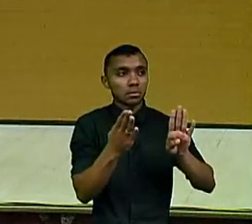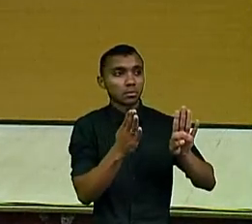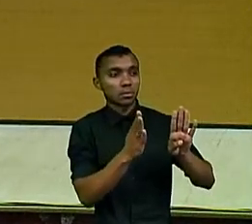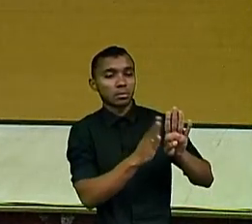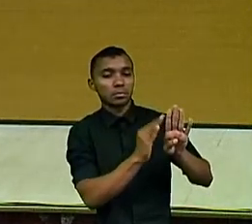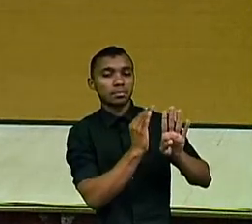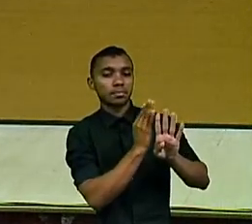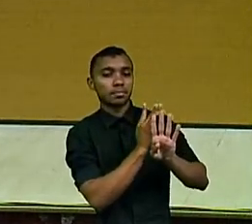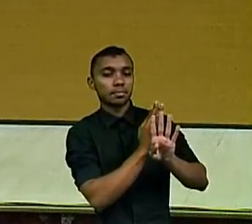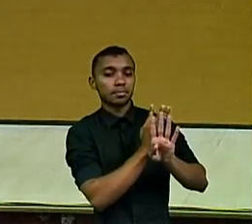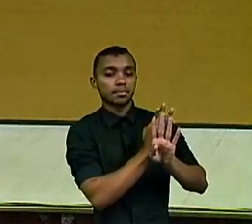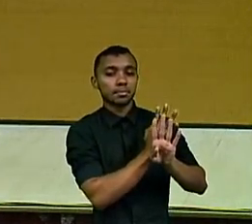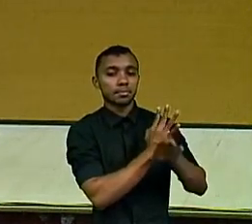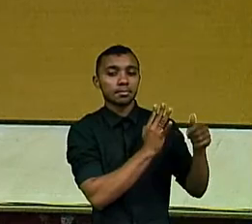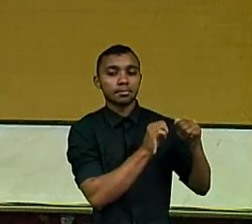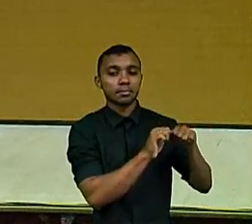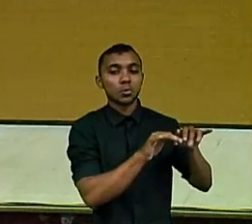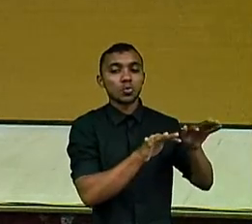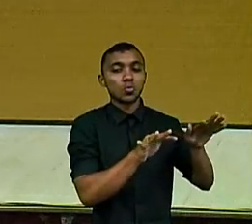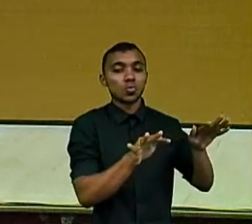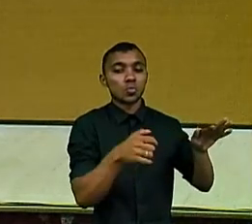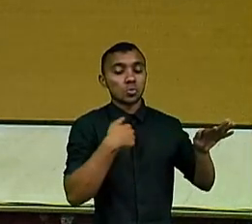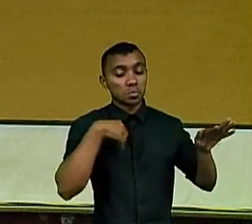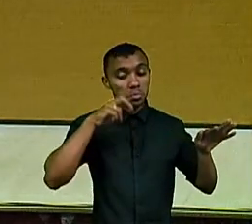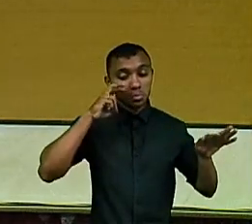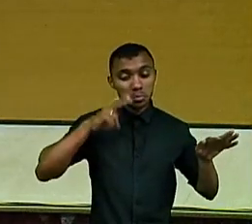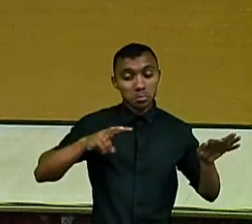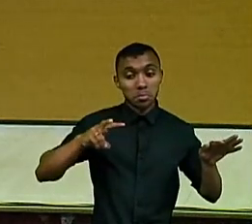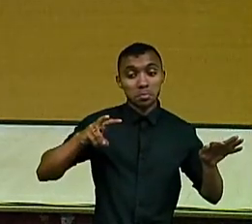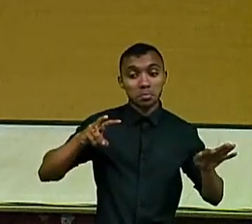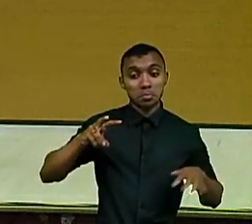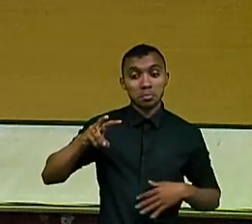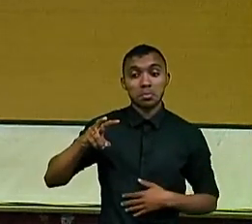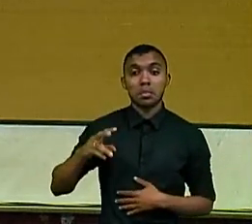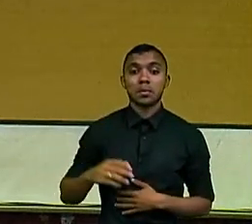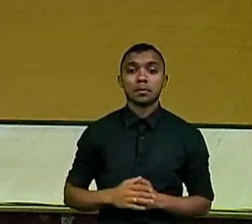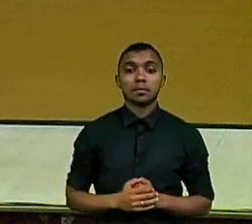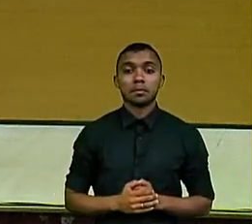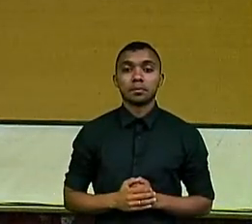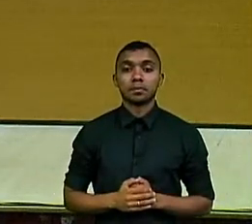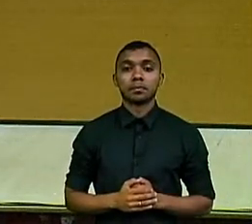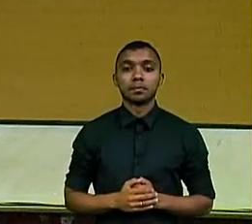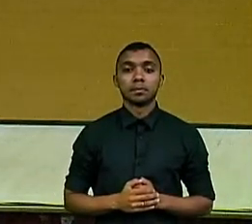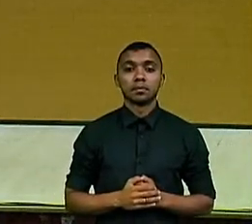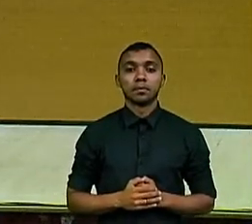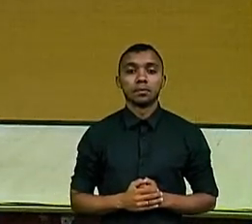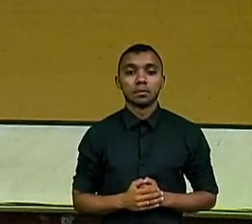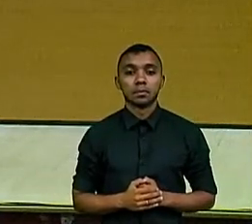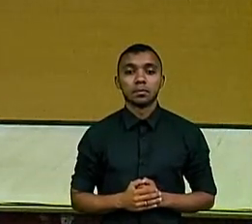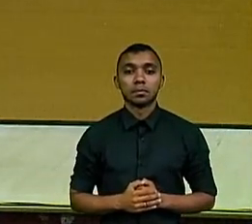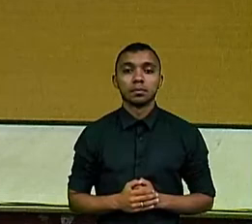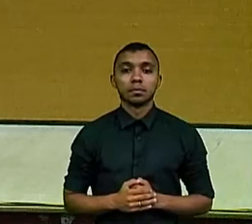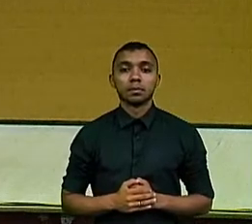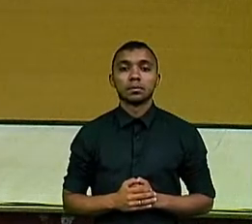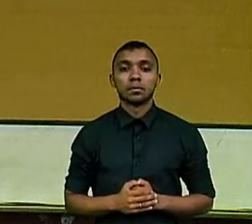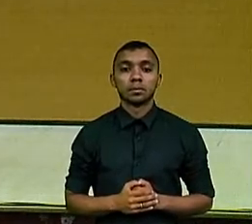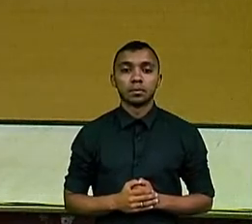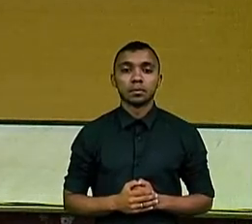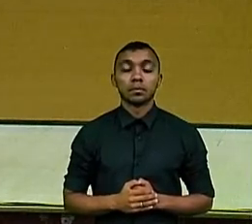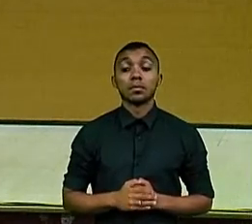dispersão também e consequentemente ela pode sofrer uma relação